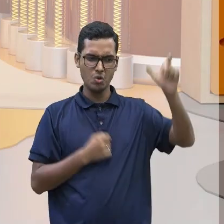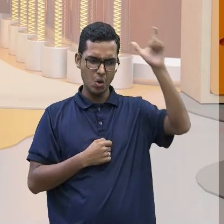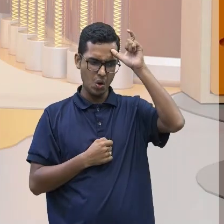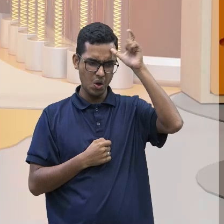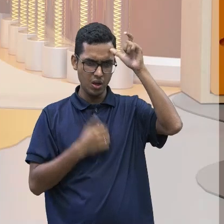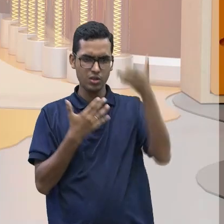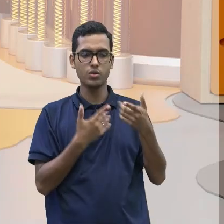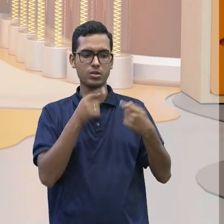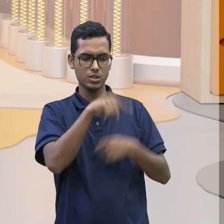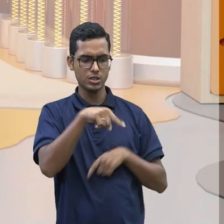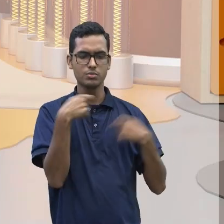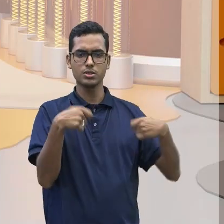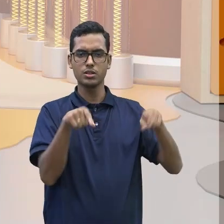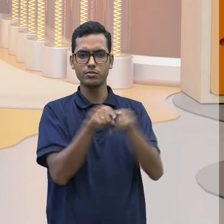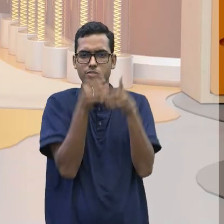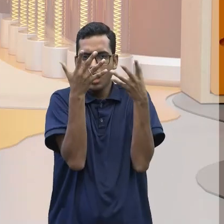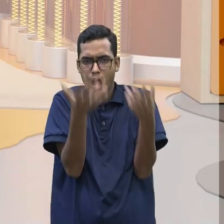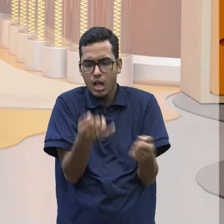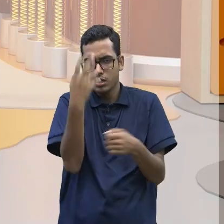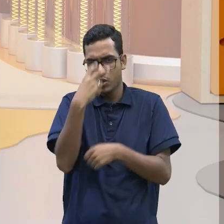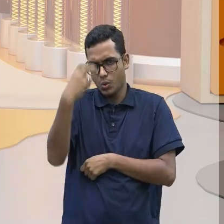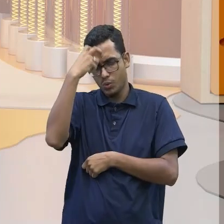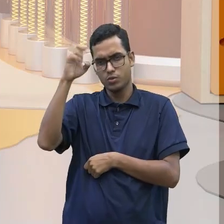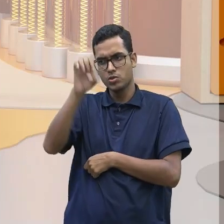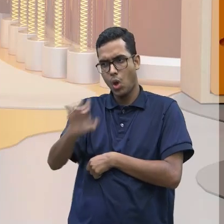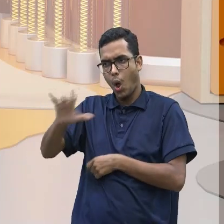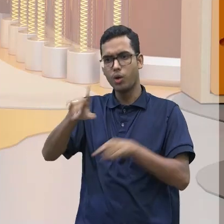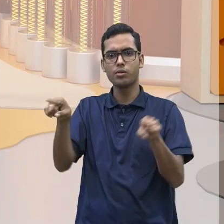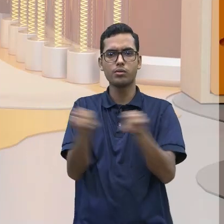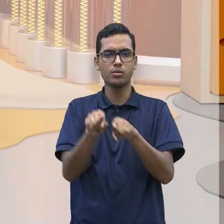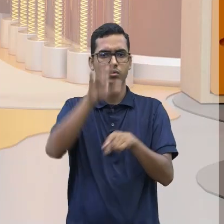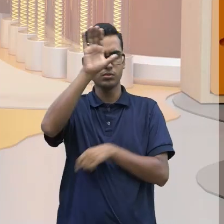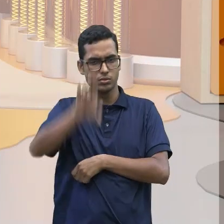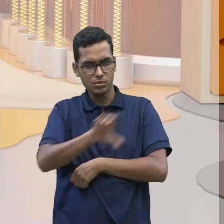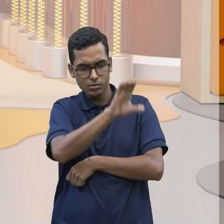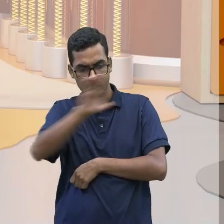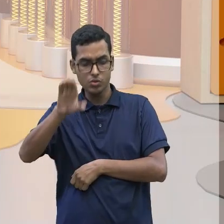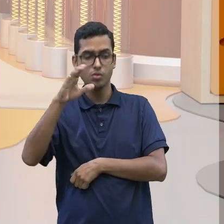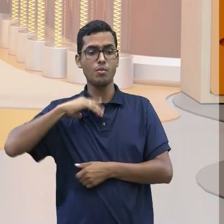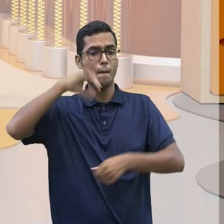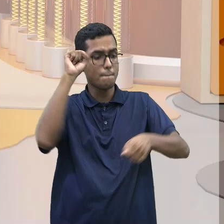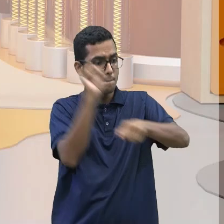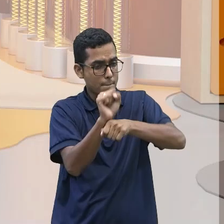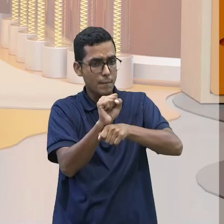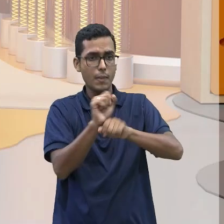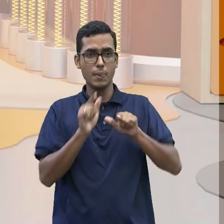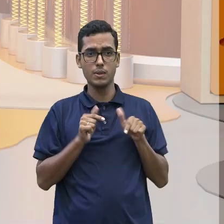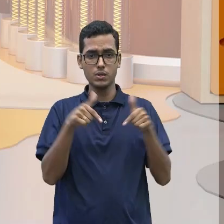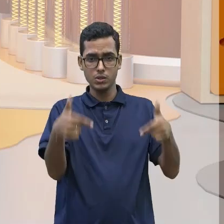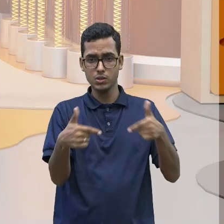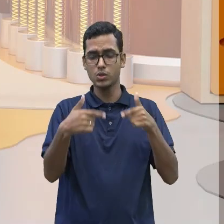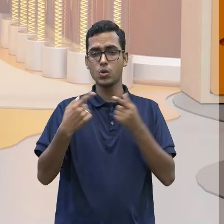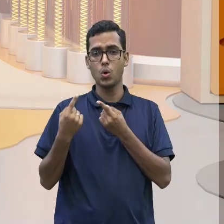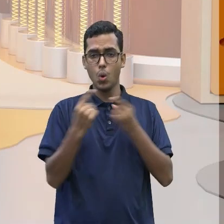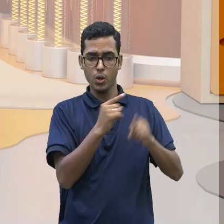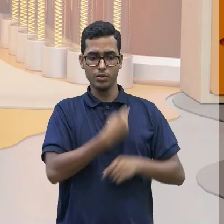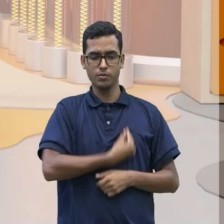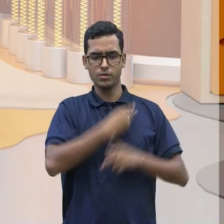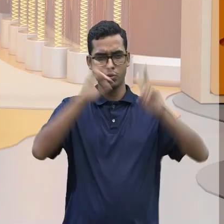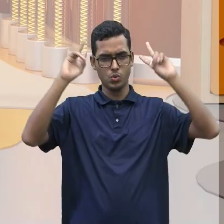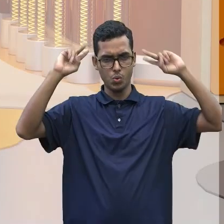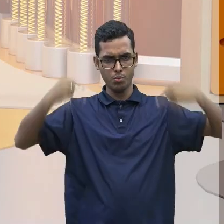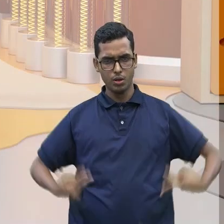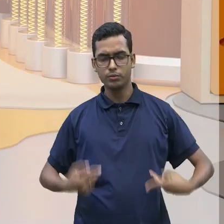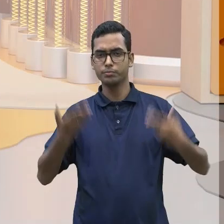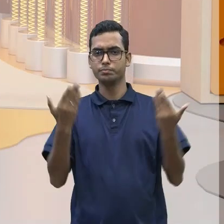religião cristã, aceitar a cultura europeia para parar de praticar esses atos contra a vida humana.